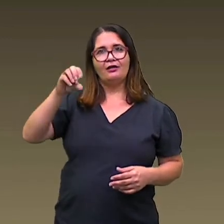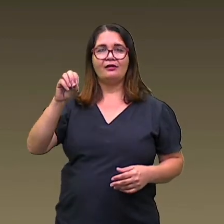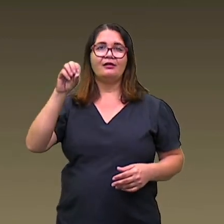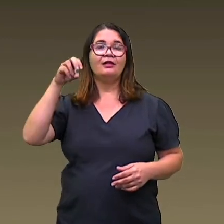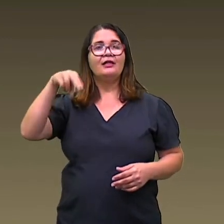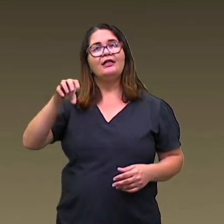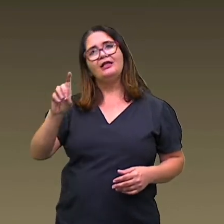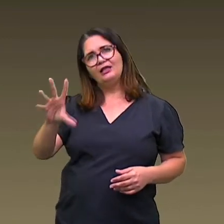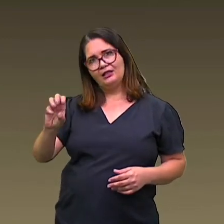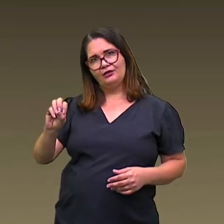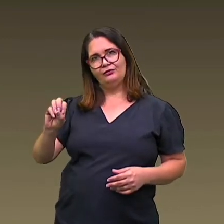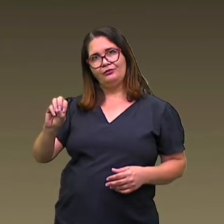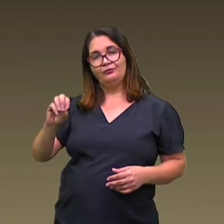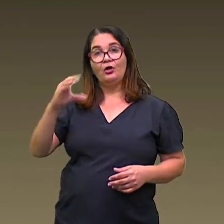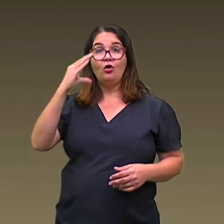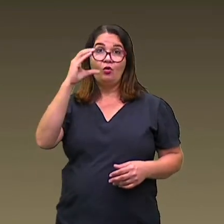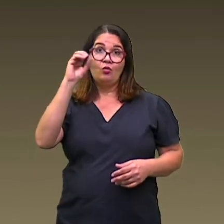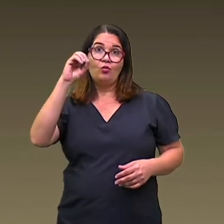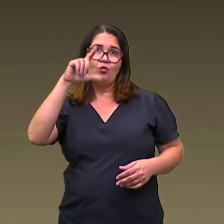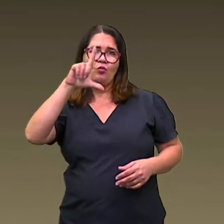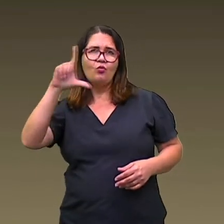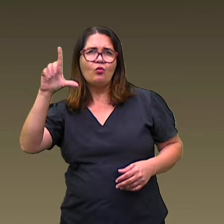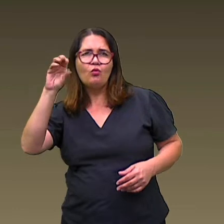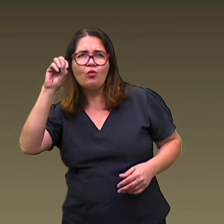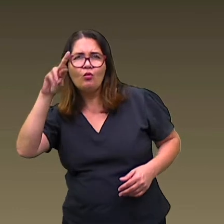não ser